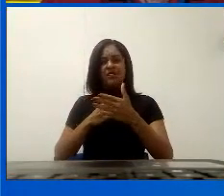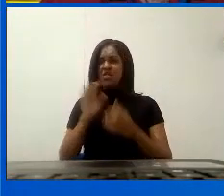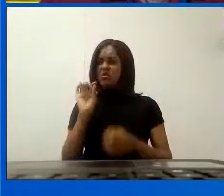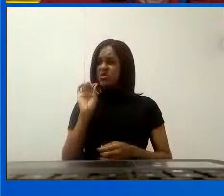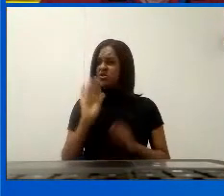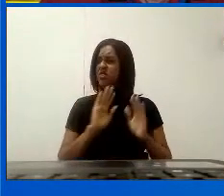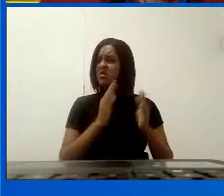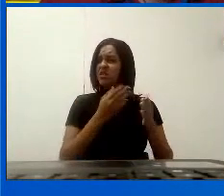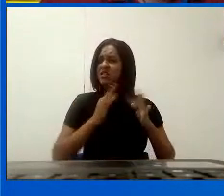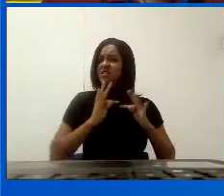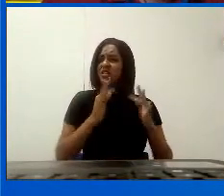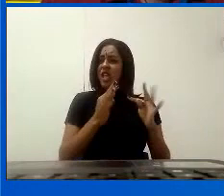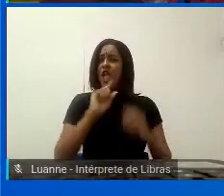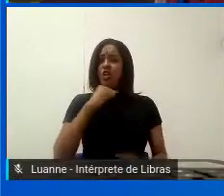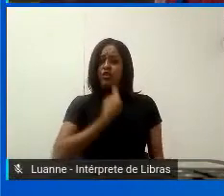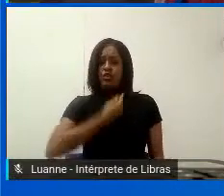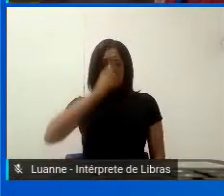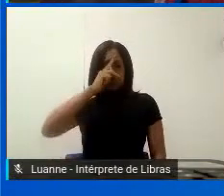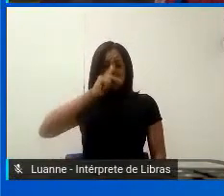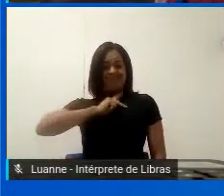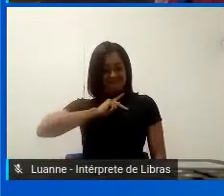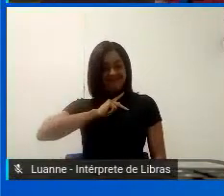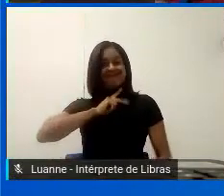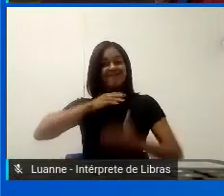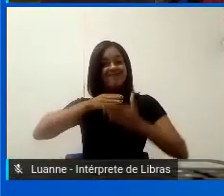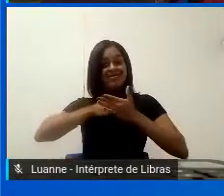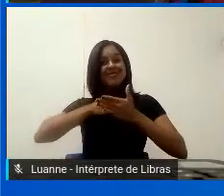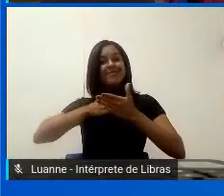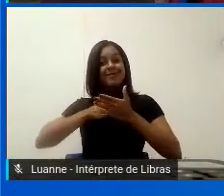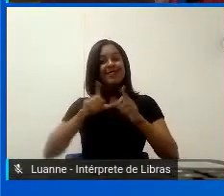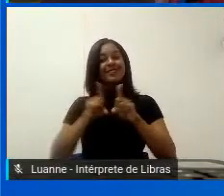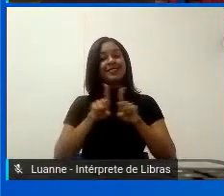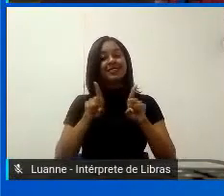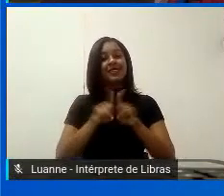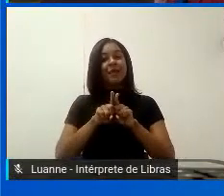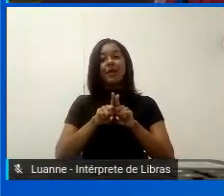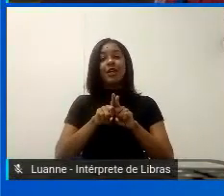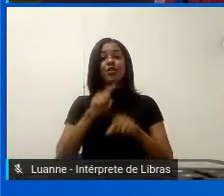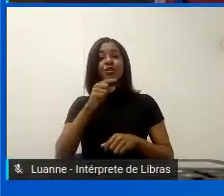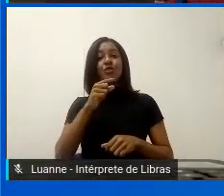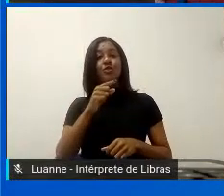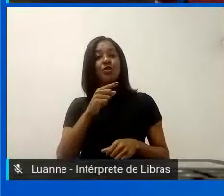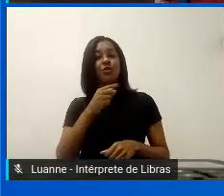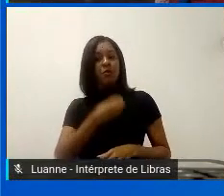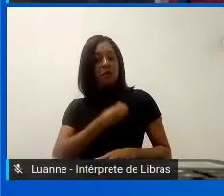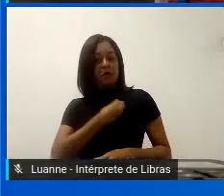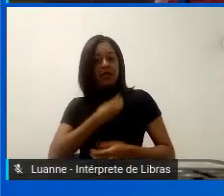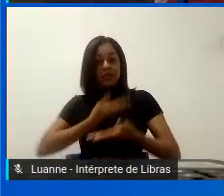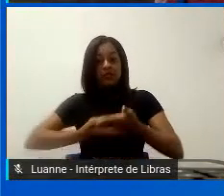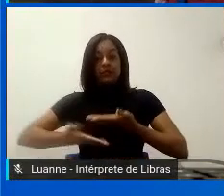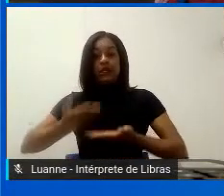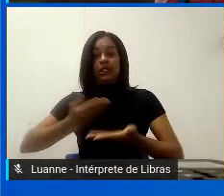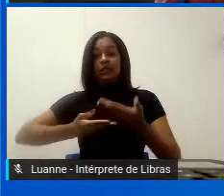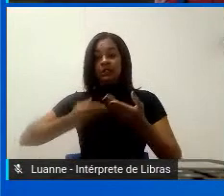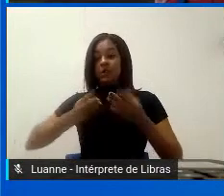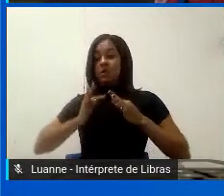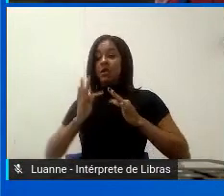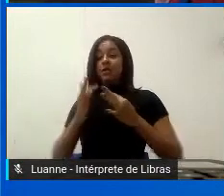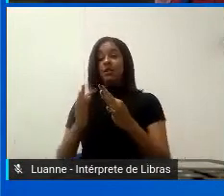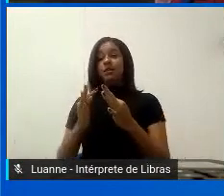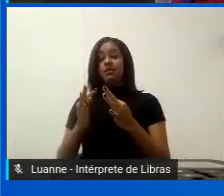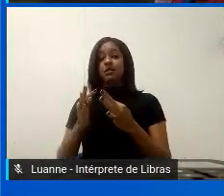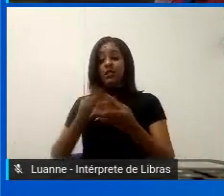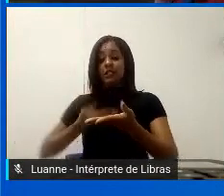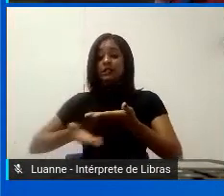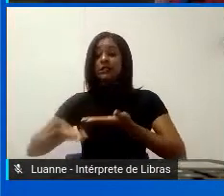Nós apresentamos limites quando interagirmos com a tecnologia e essa interação também apresenta